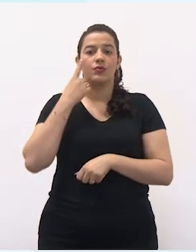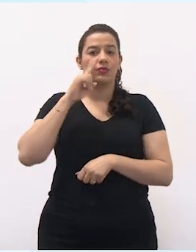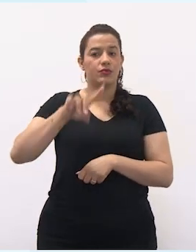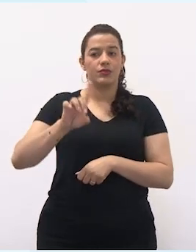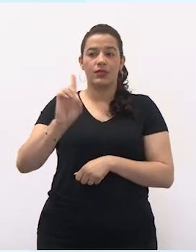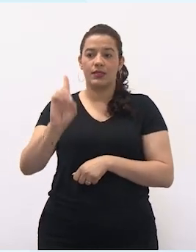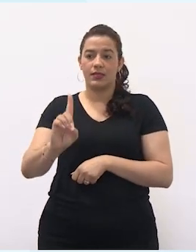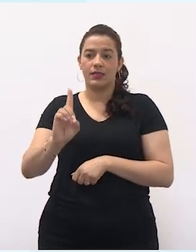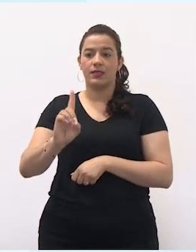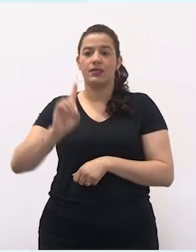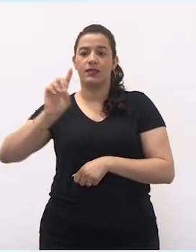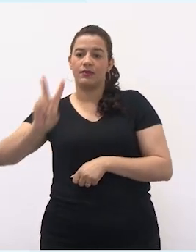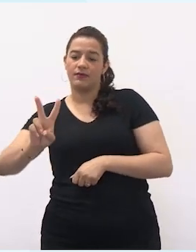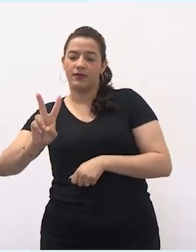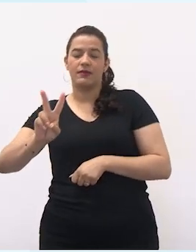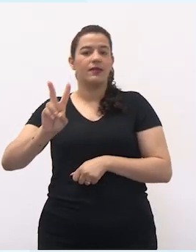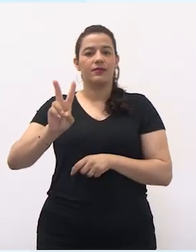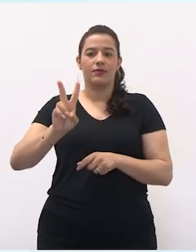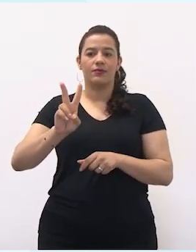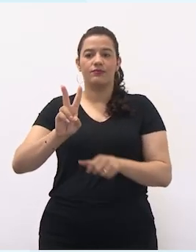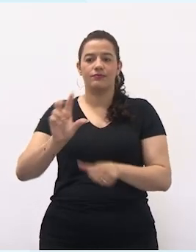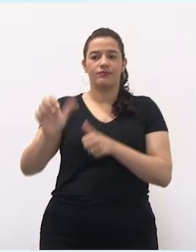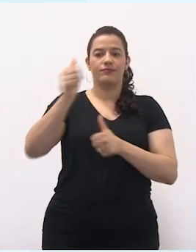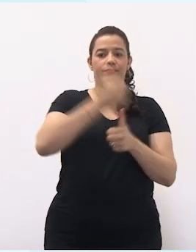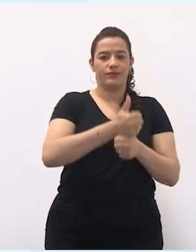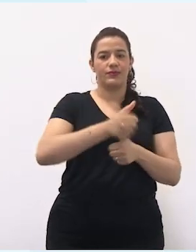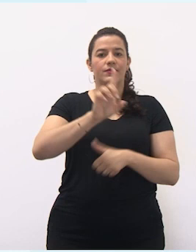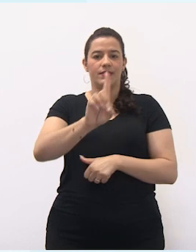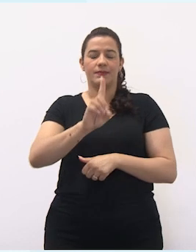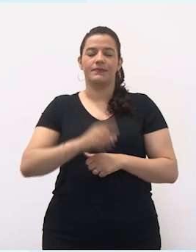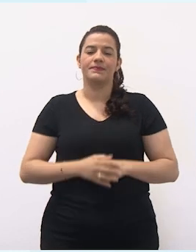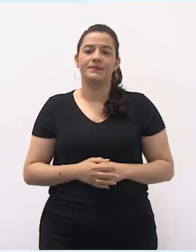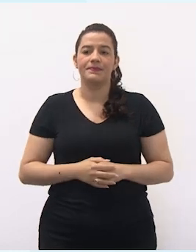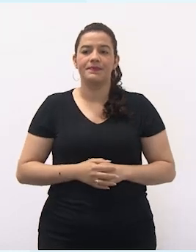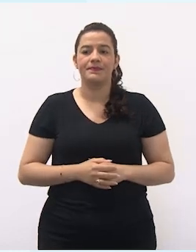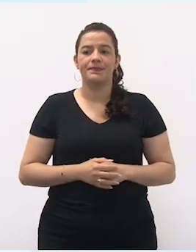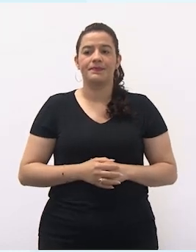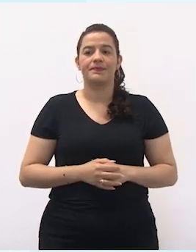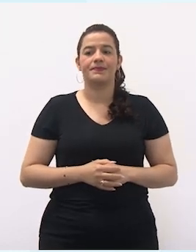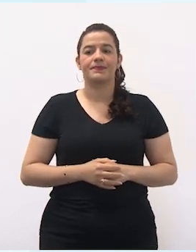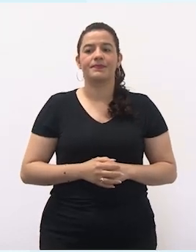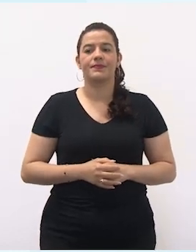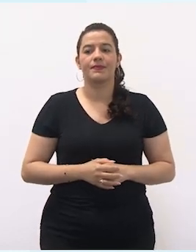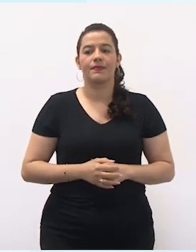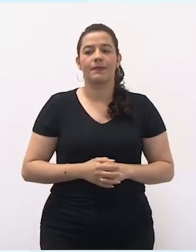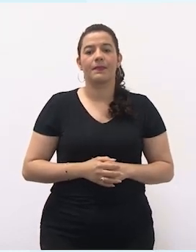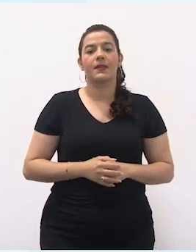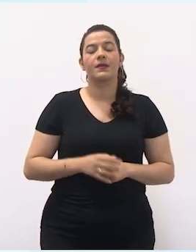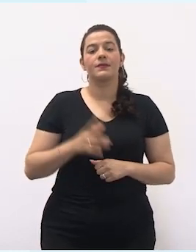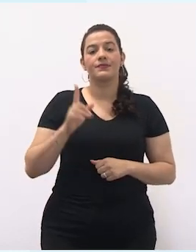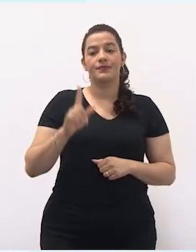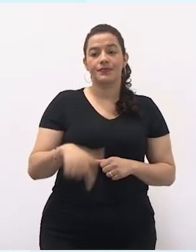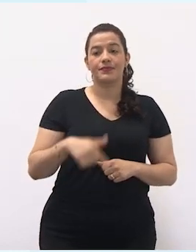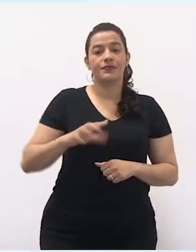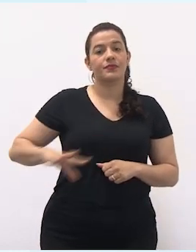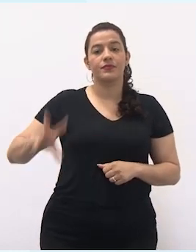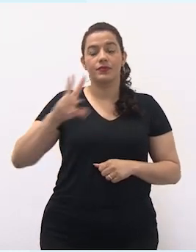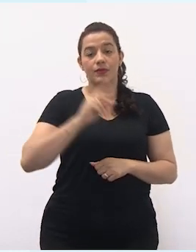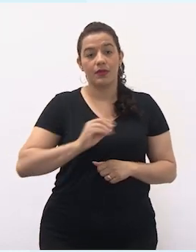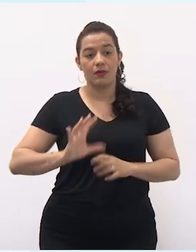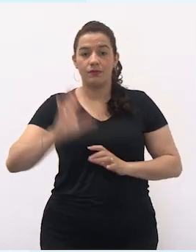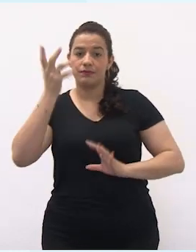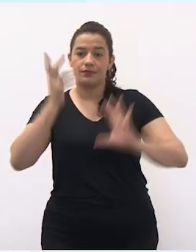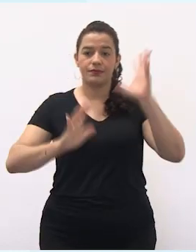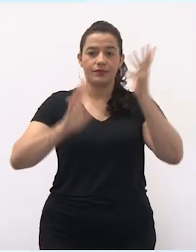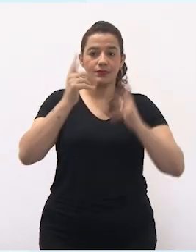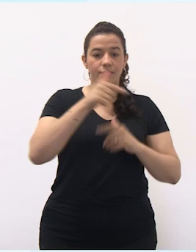dia V, que é o Dia da Vida. Então a gente adotou o dia V. Esse é o dia para que aquelas práticas que aconteceram de